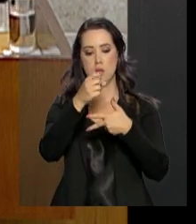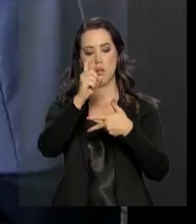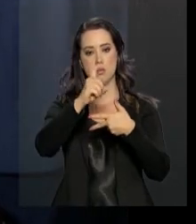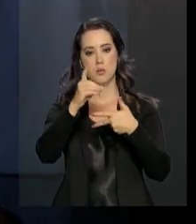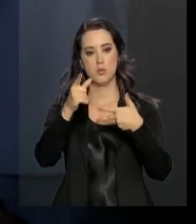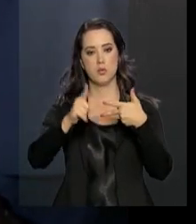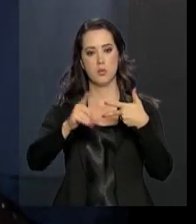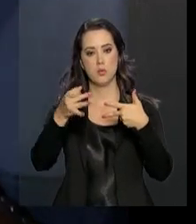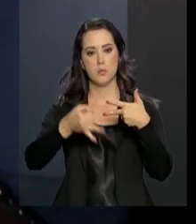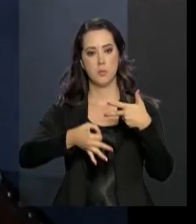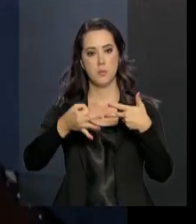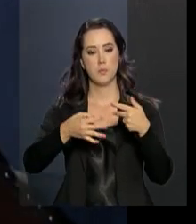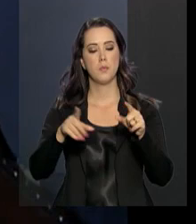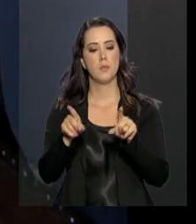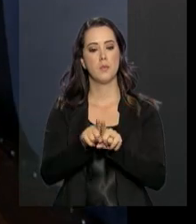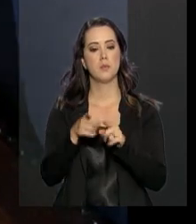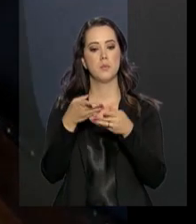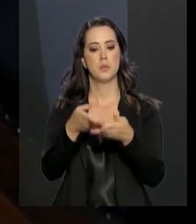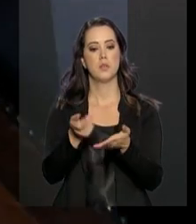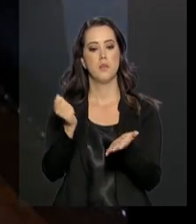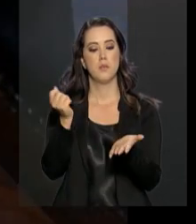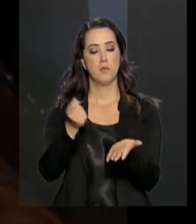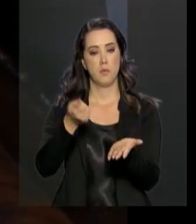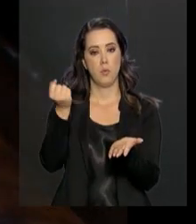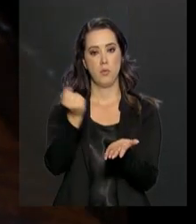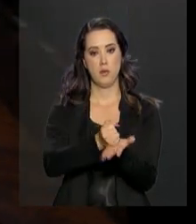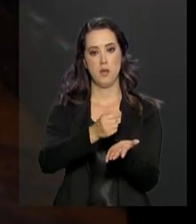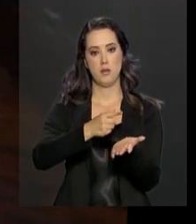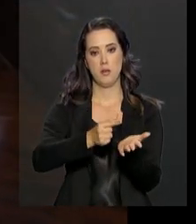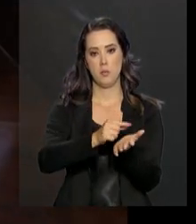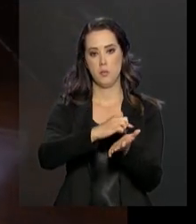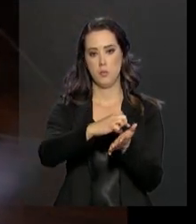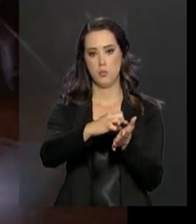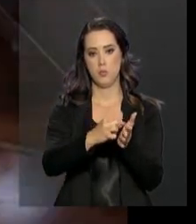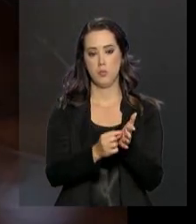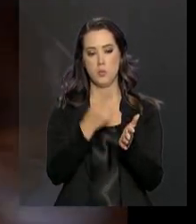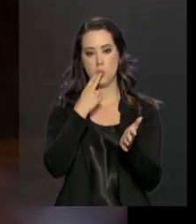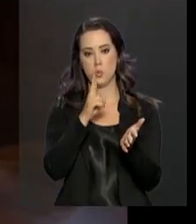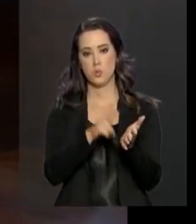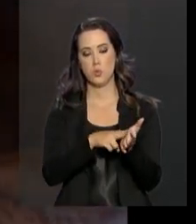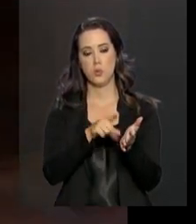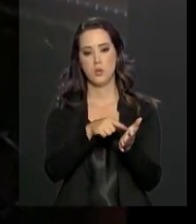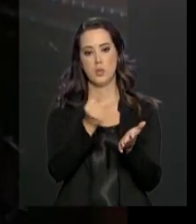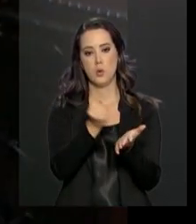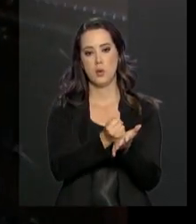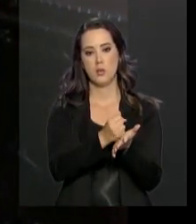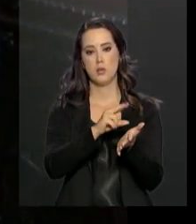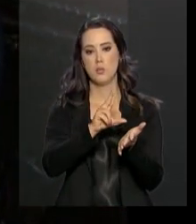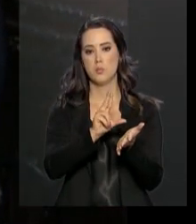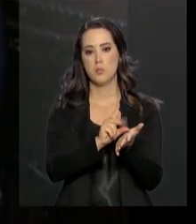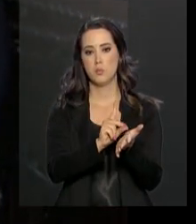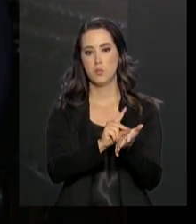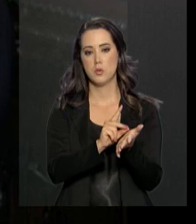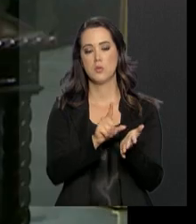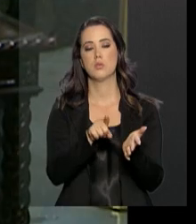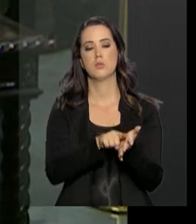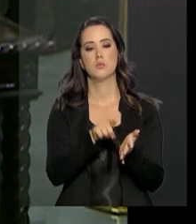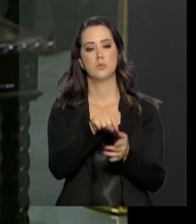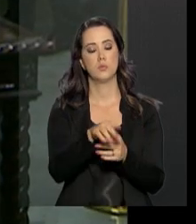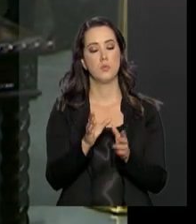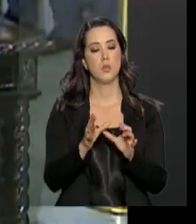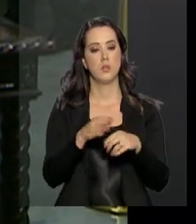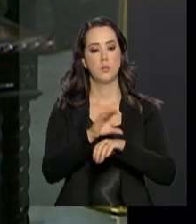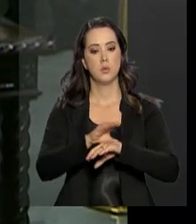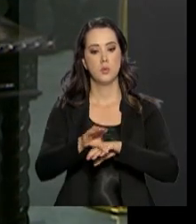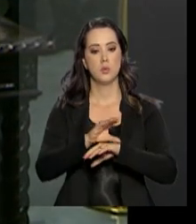que contou também com o lançamento de um selo comemorativo dos correios e um carimbo além de uma edição especial da